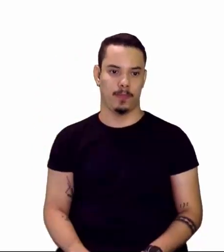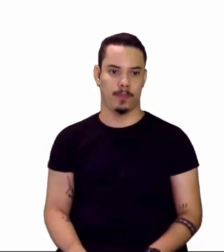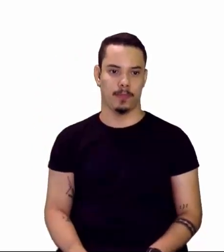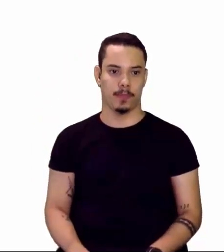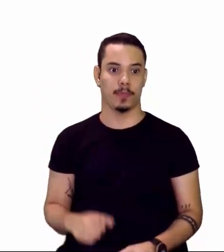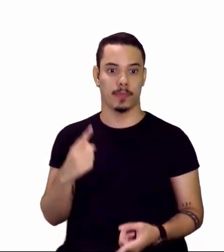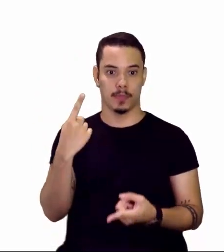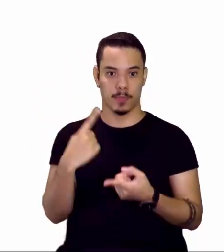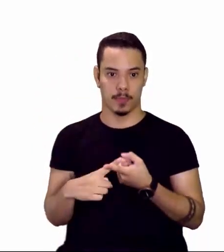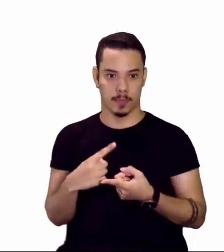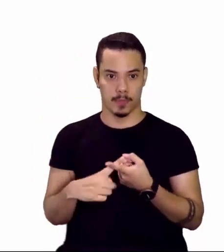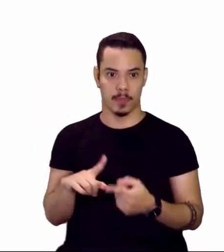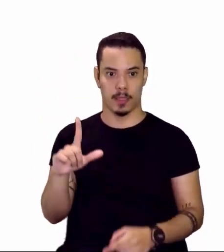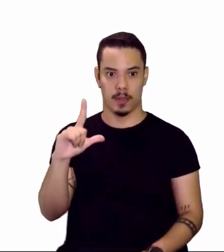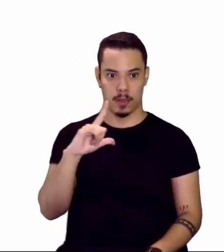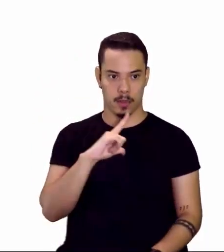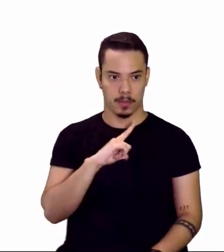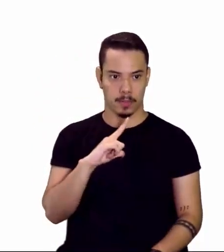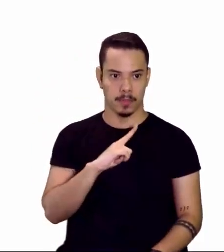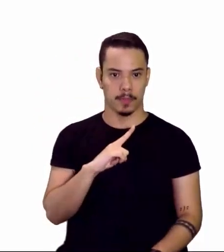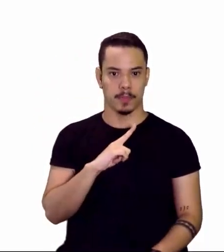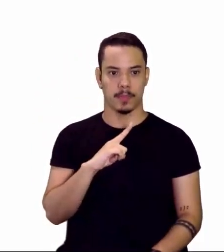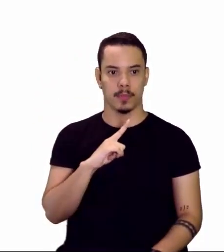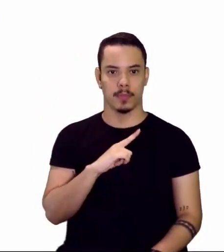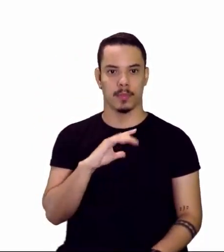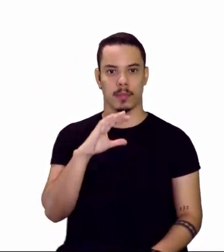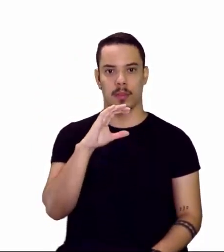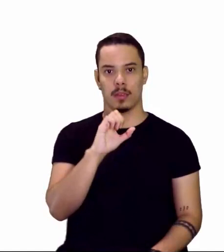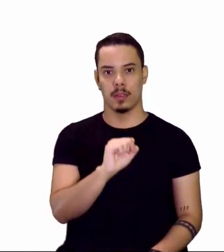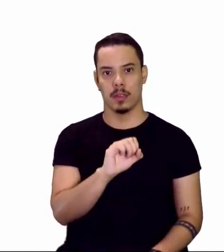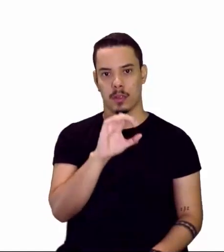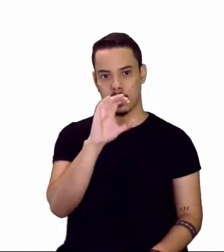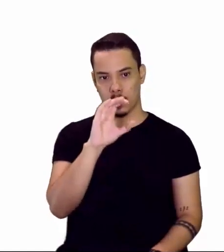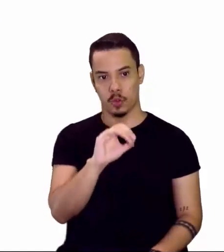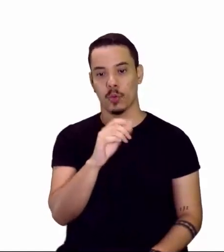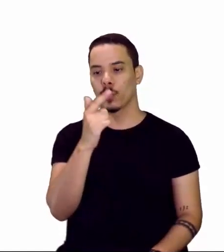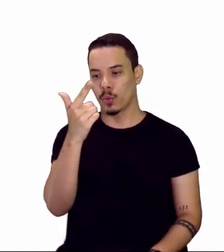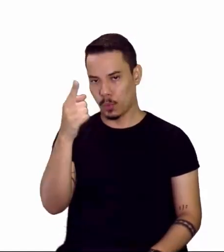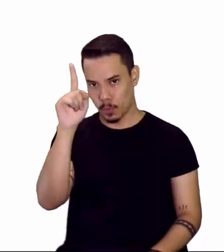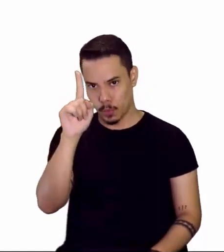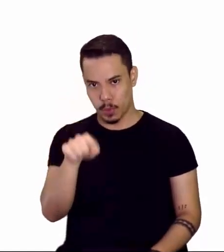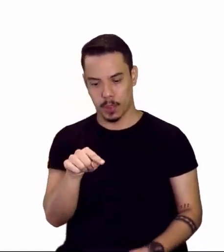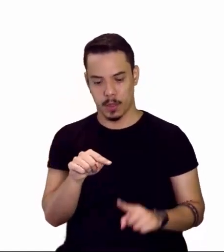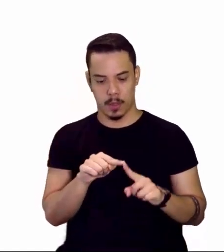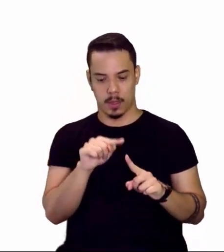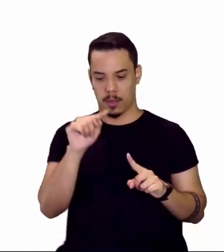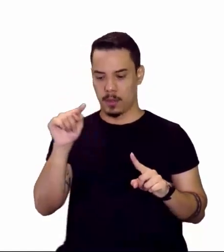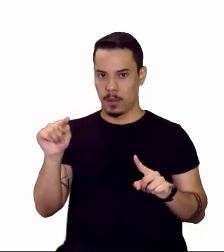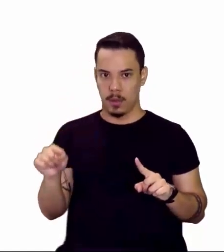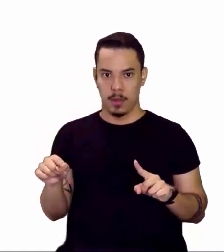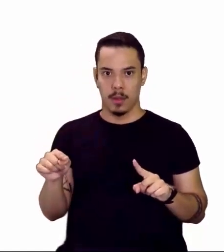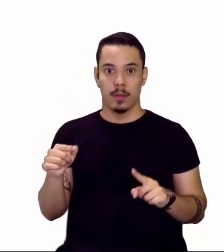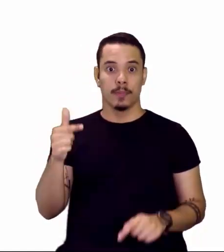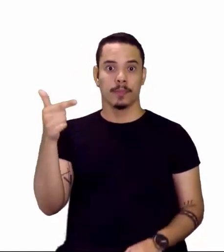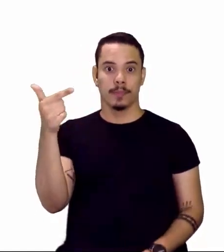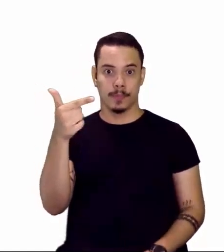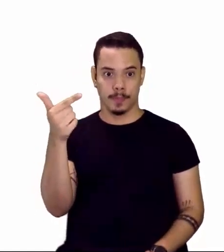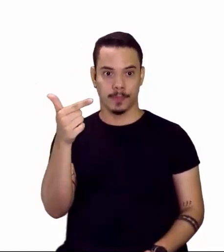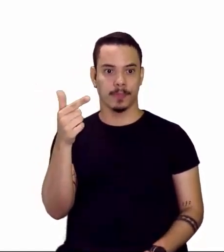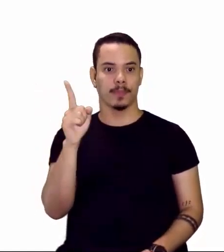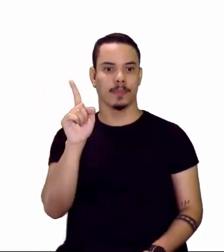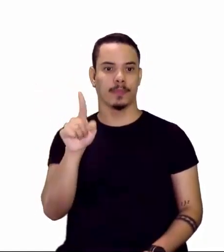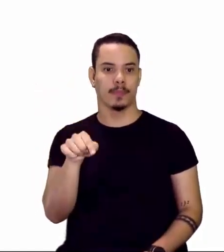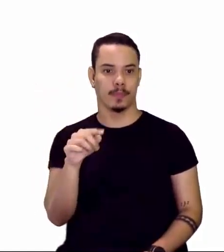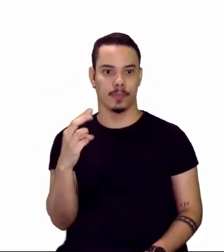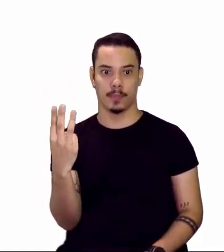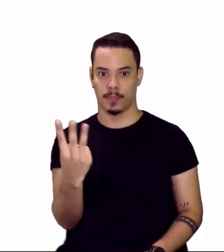temos, portanto, SO2, uma molécula angular, SO3, uma molécula piramidal